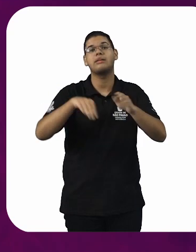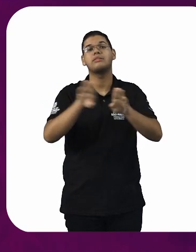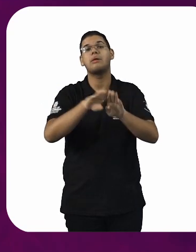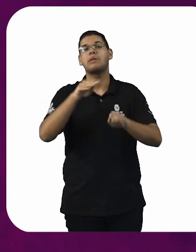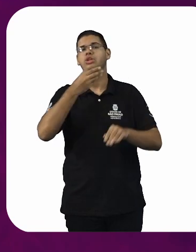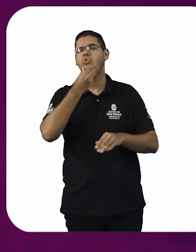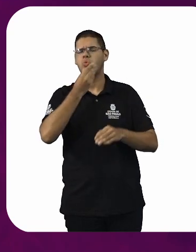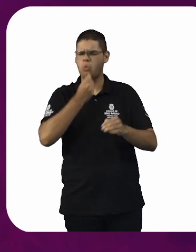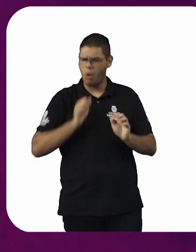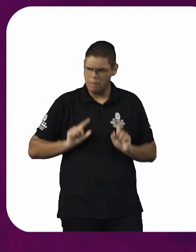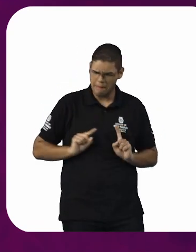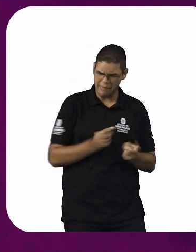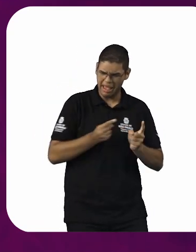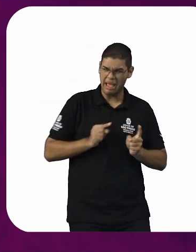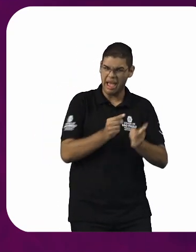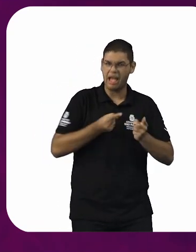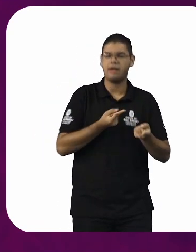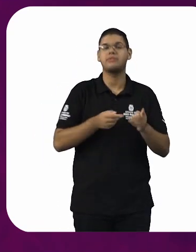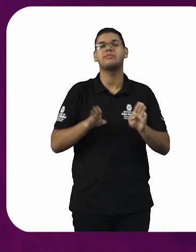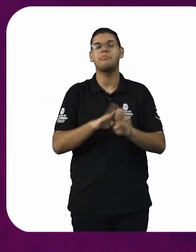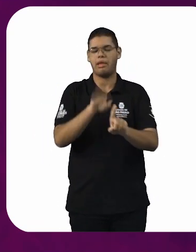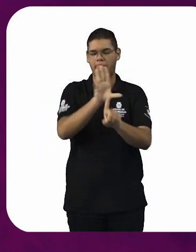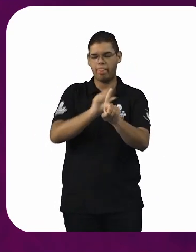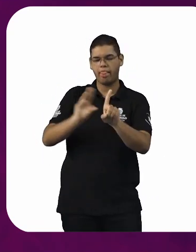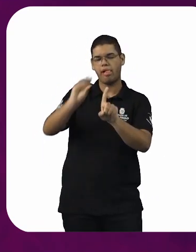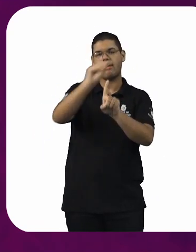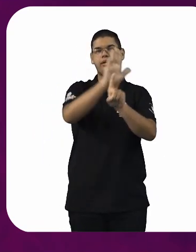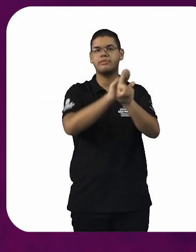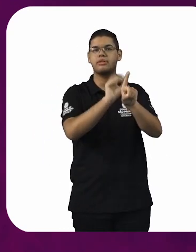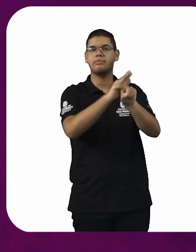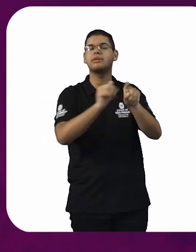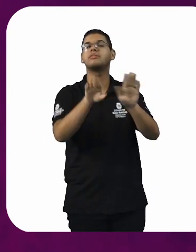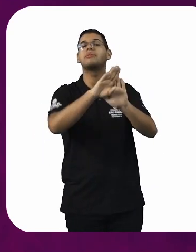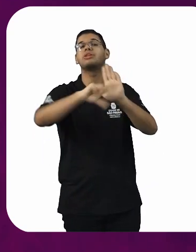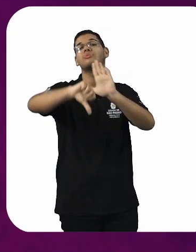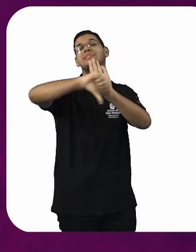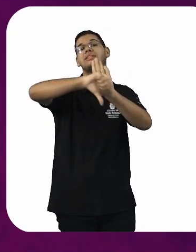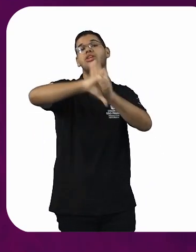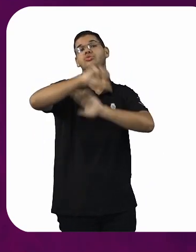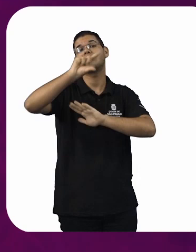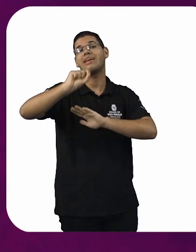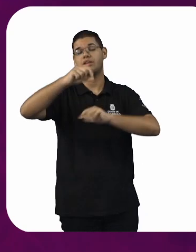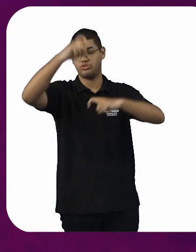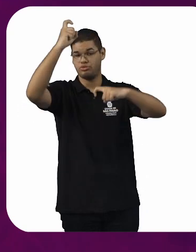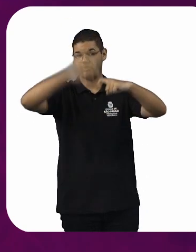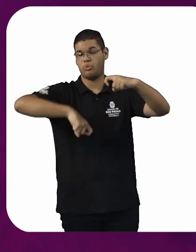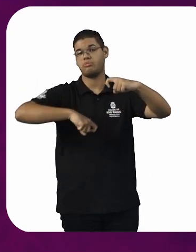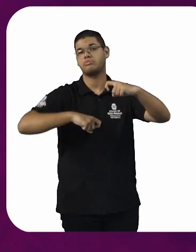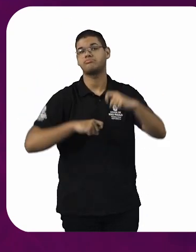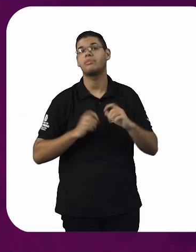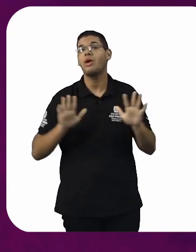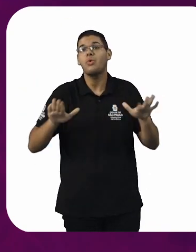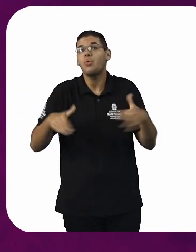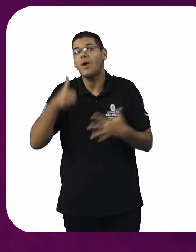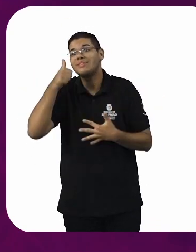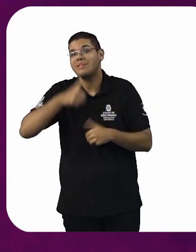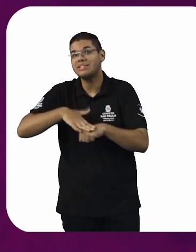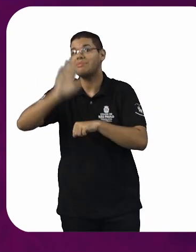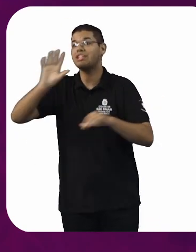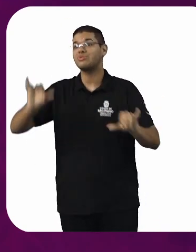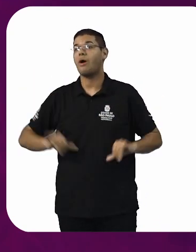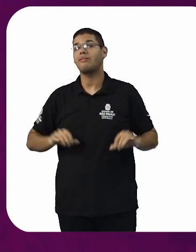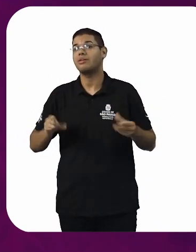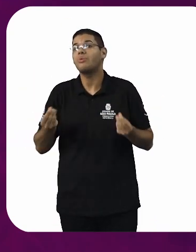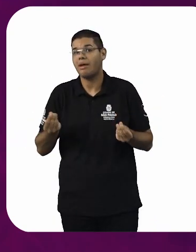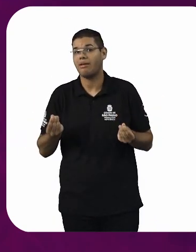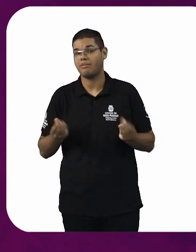feminicídio, no assédio sexual, na importunação, nos crimes de estupros, quais são as mulheres mais impactadas por todos